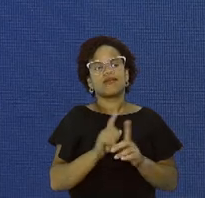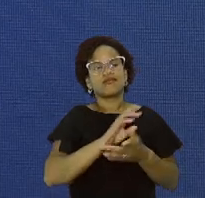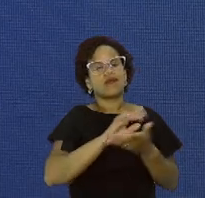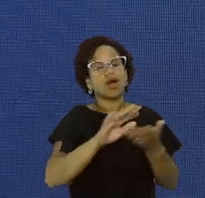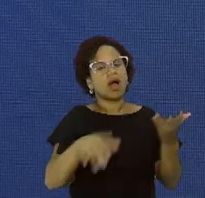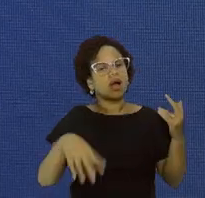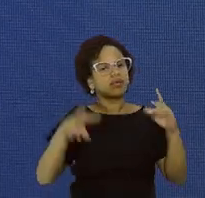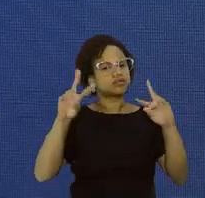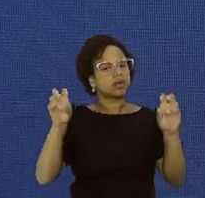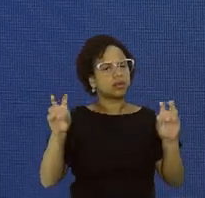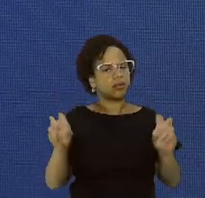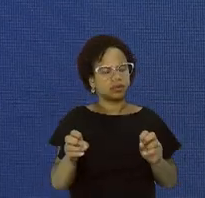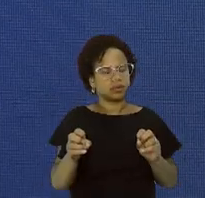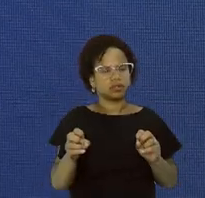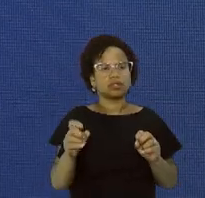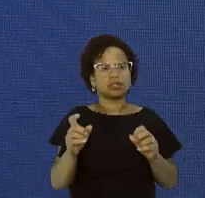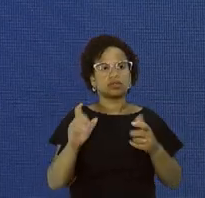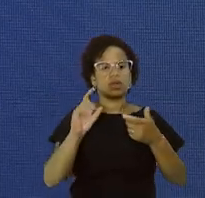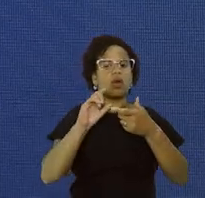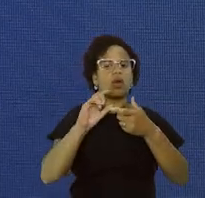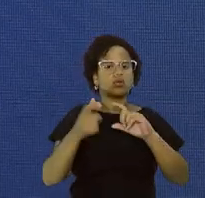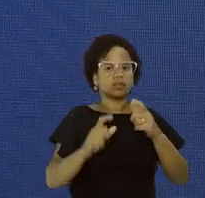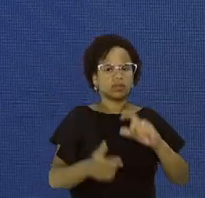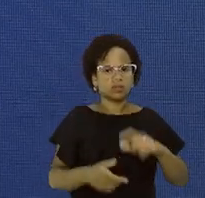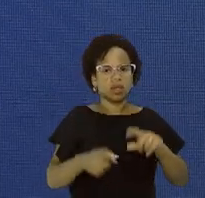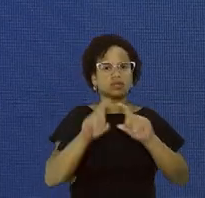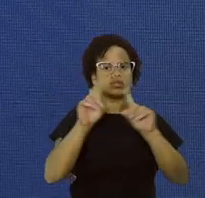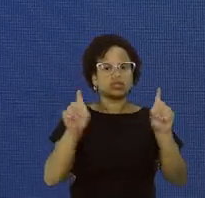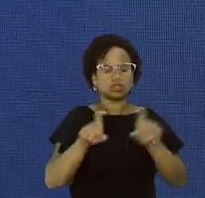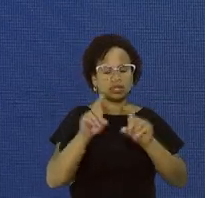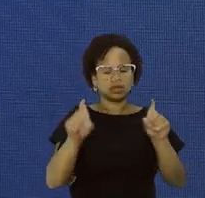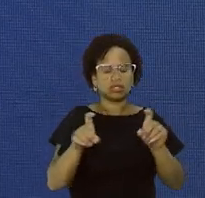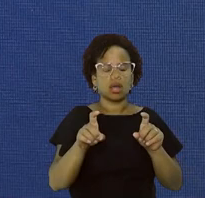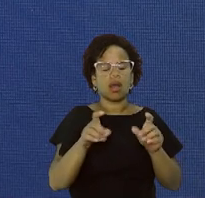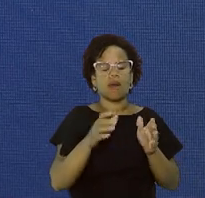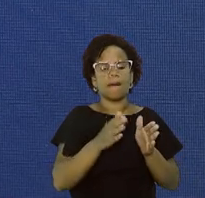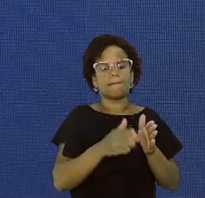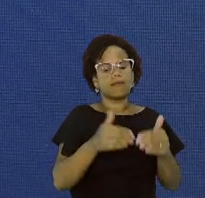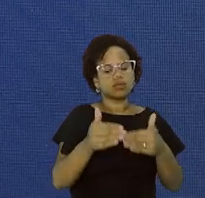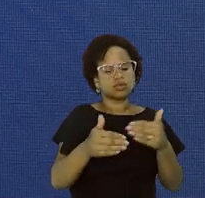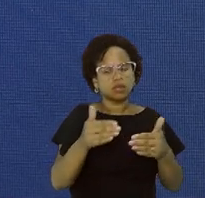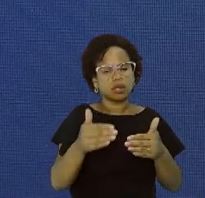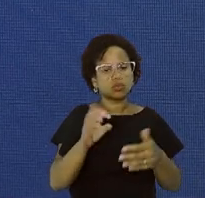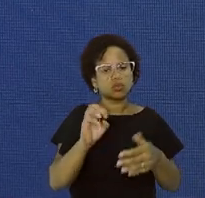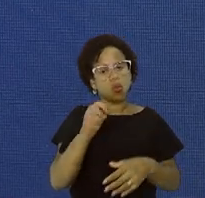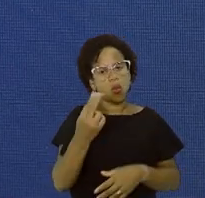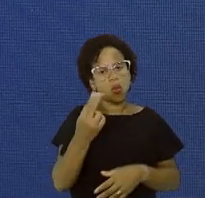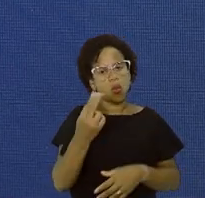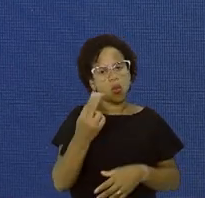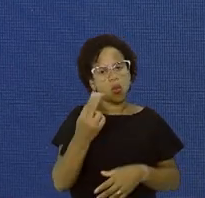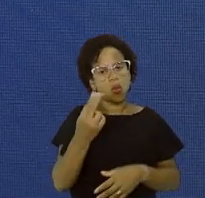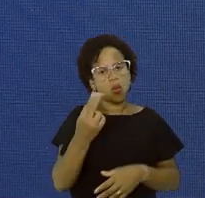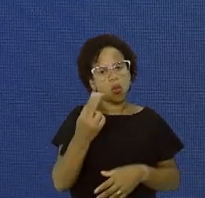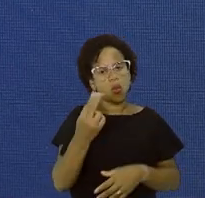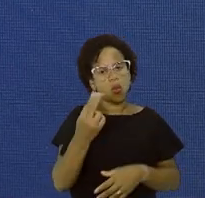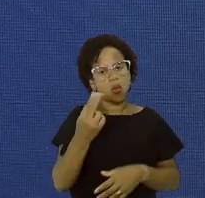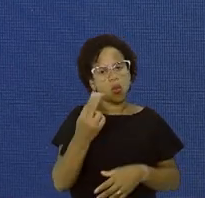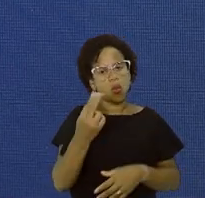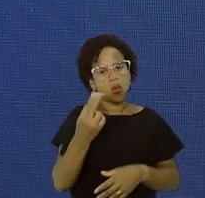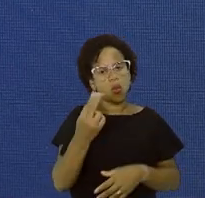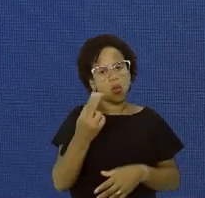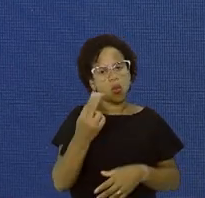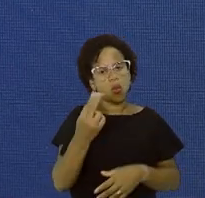você automatizar digitalizar um determinado processo ao setor E você também dá mais insights para que